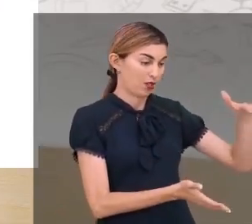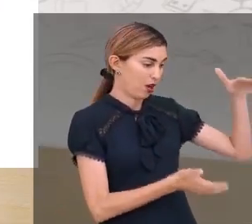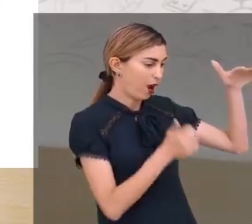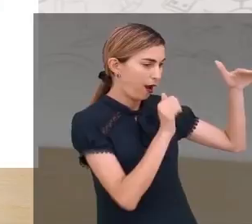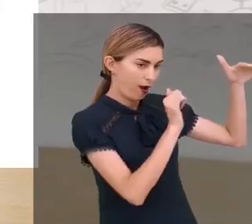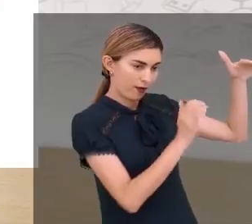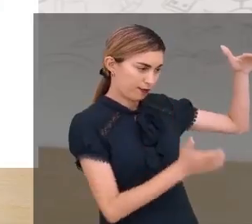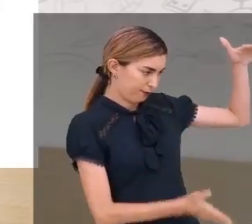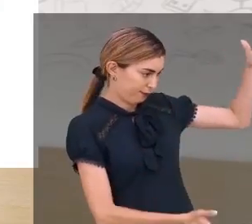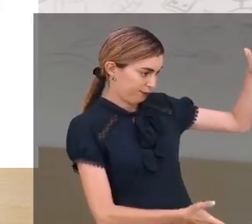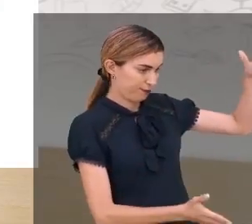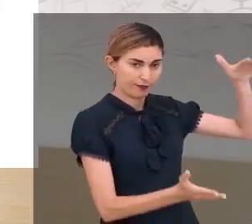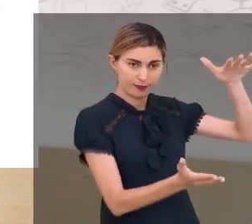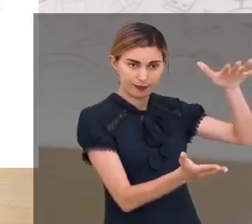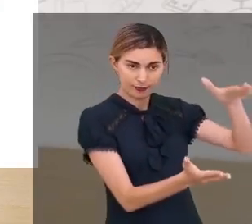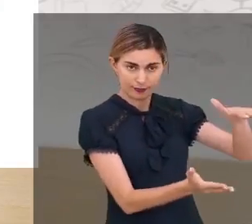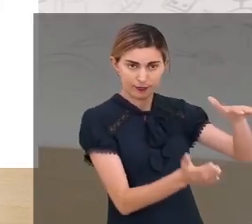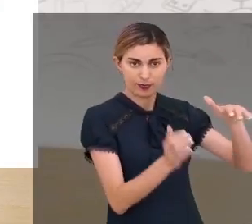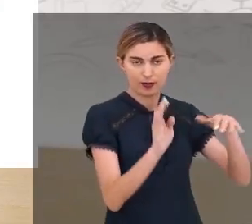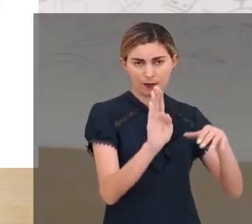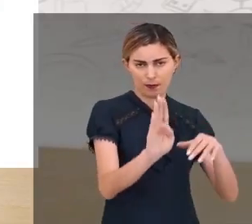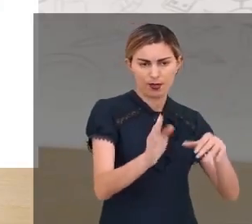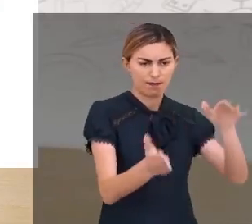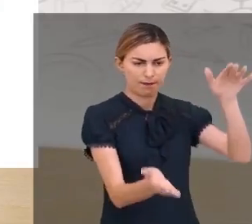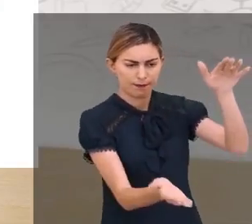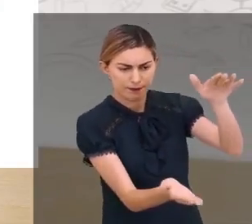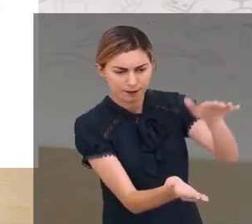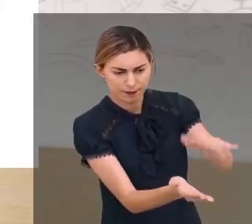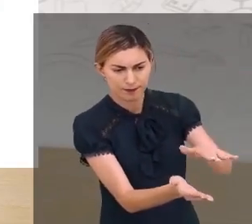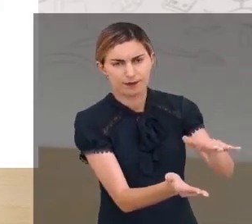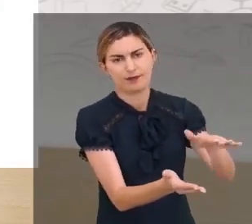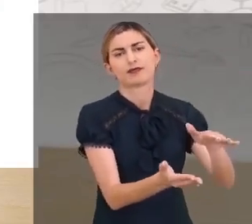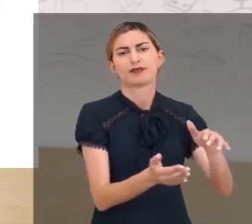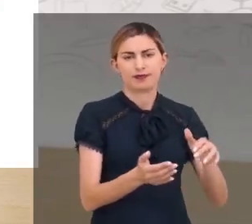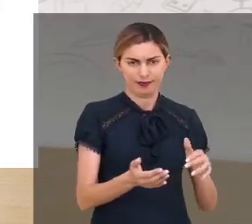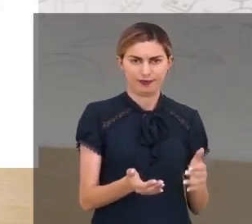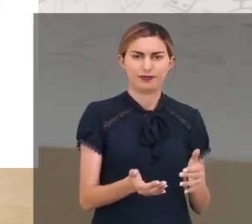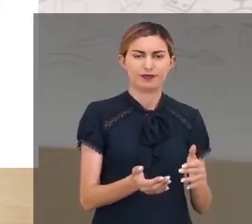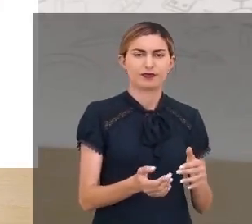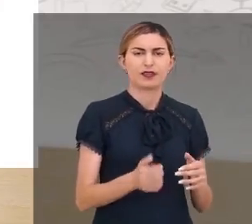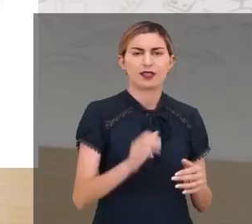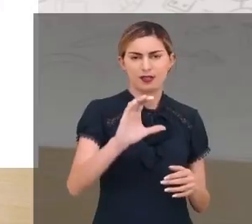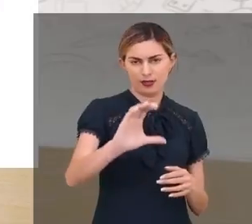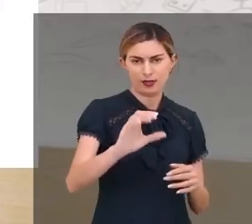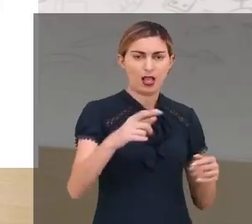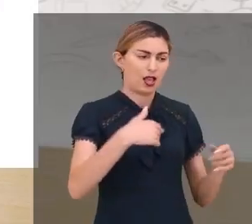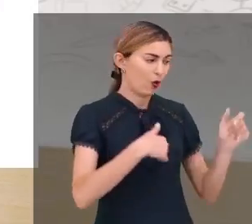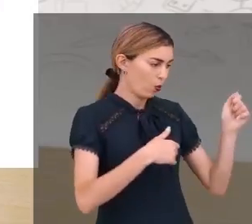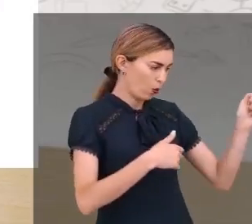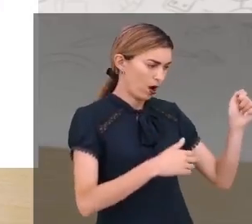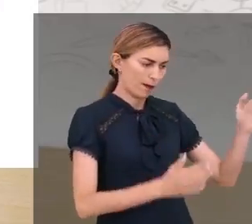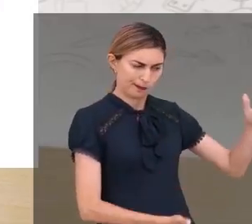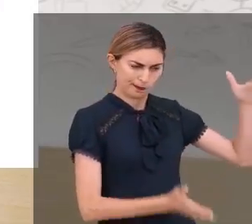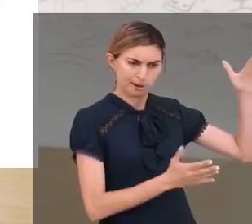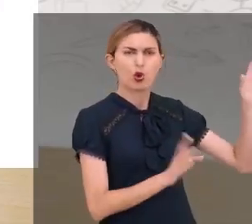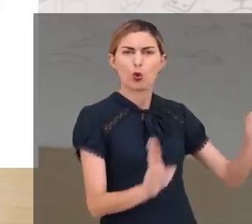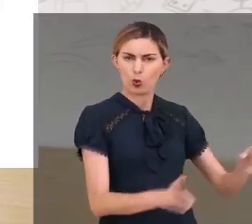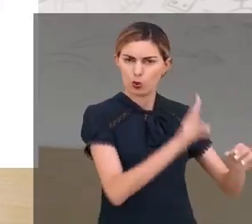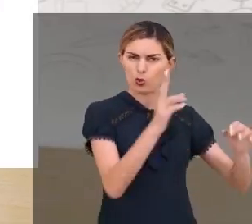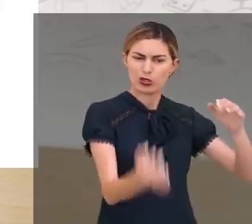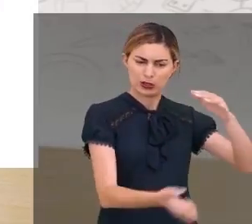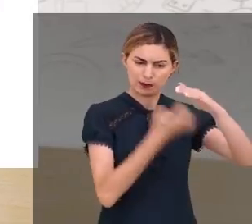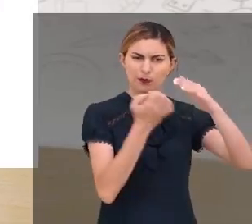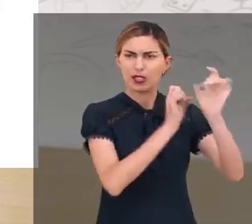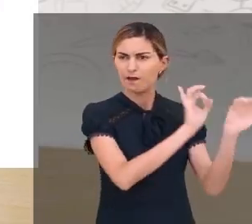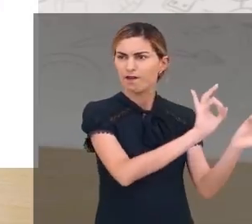aí mensalmente. Já para os itens de curva A, como corresponde aos itens de maior consumo, é possível que utilizemos aí